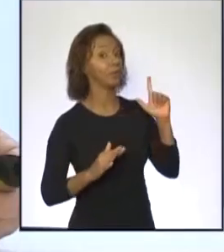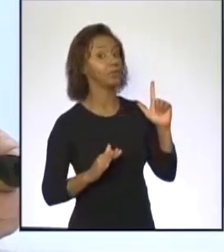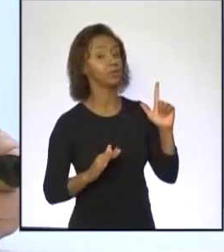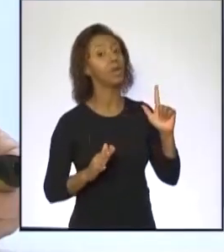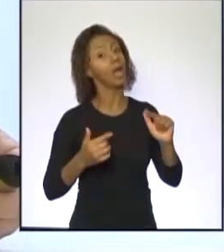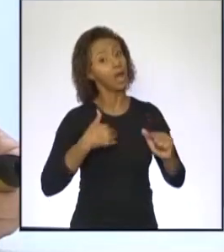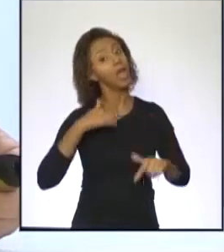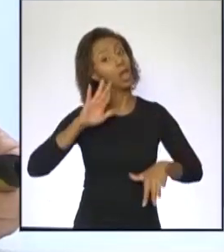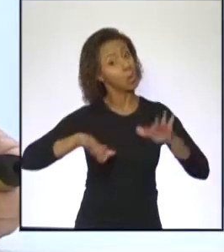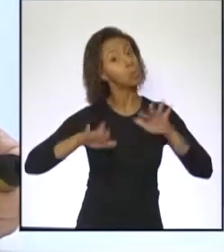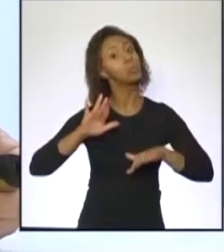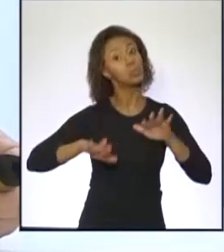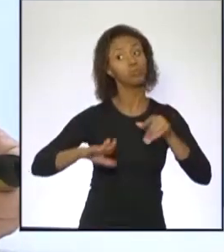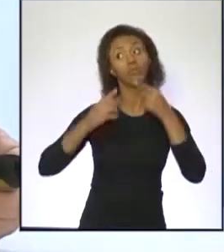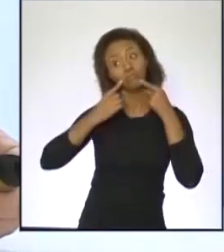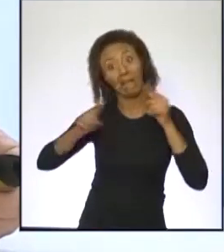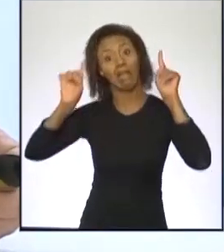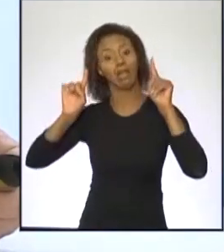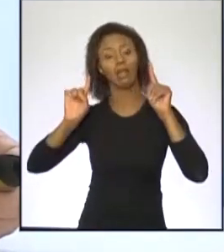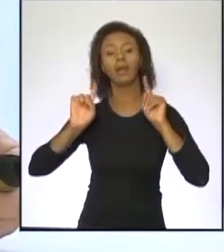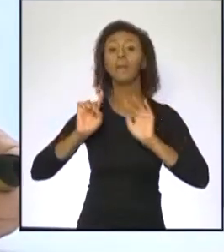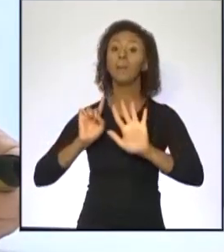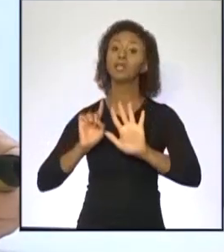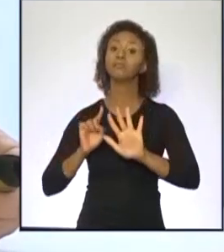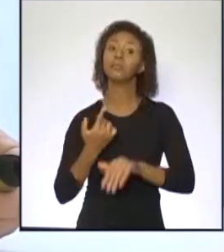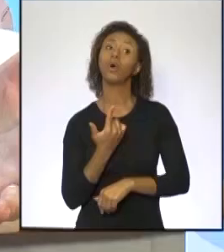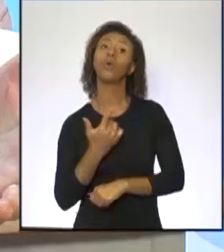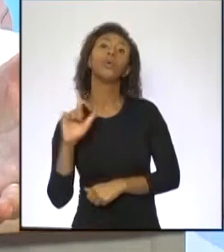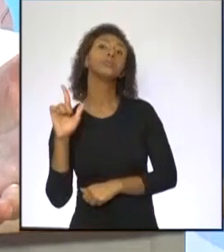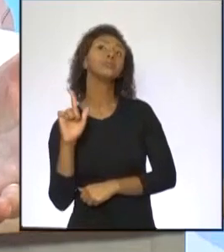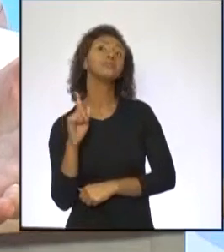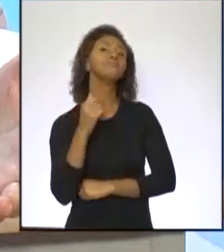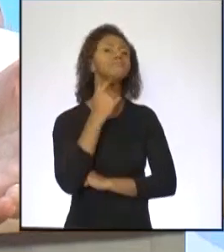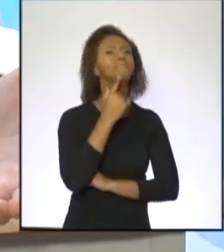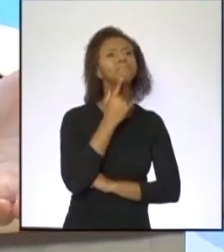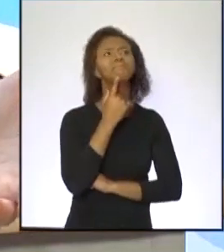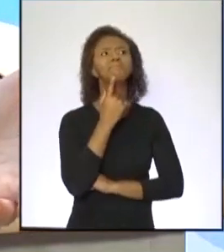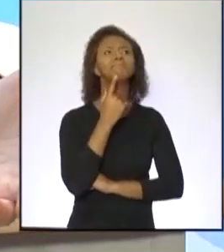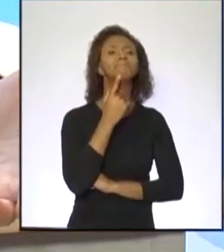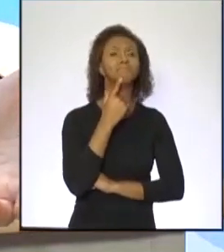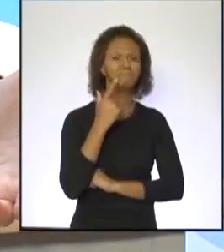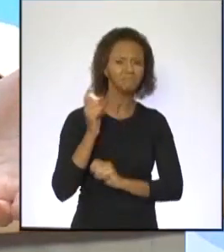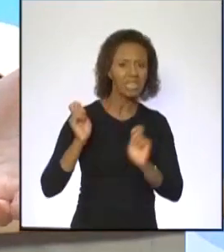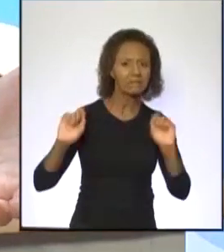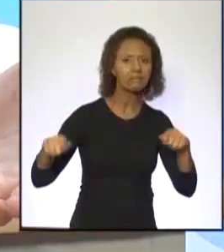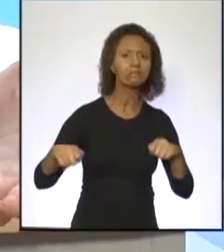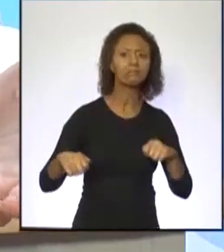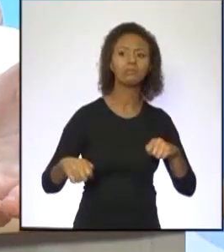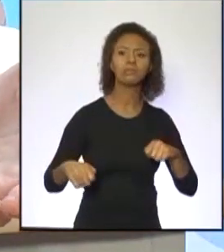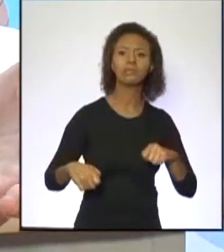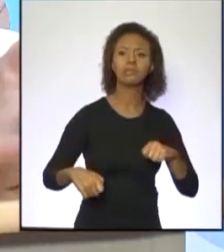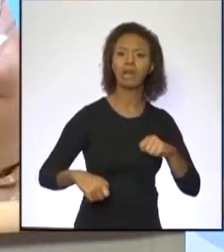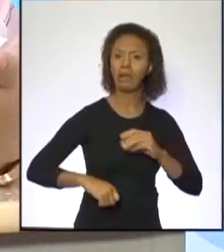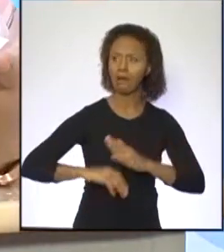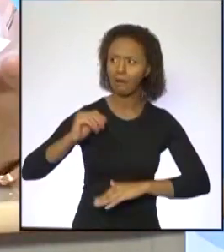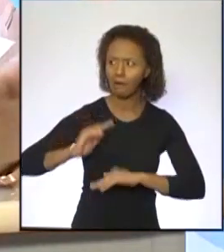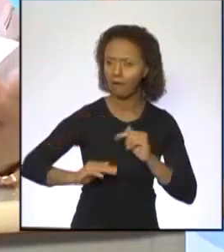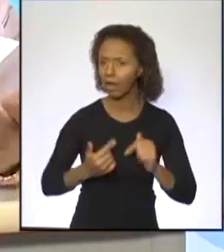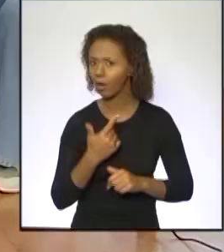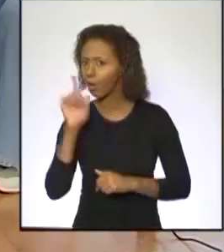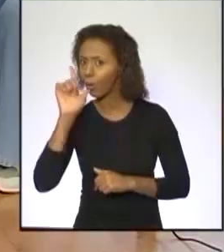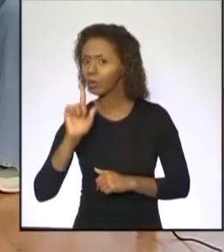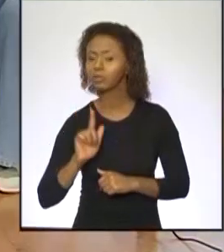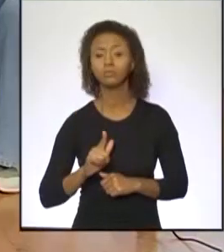reação, né? Agora poderia ter outra. A pessoa poderia reagir de uma outra forma? Poderia,